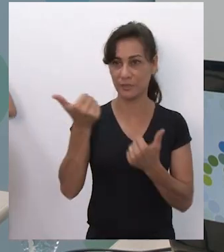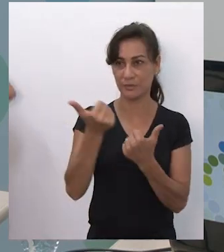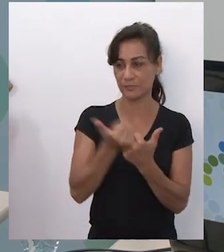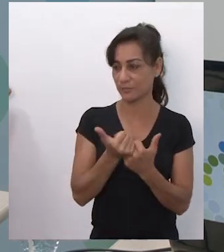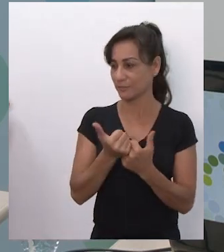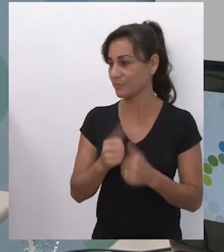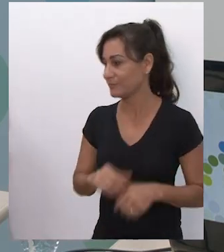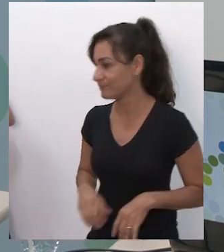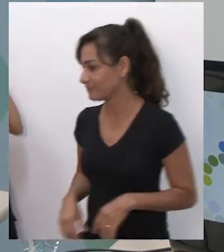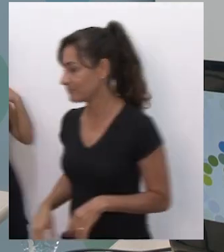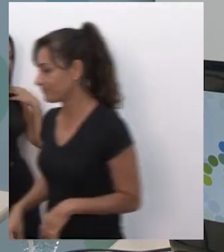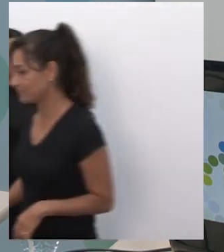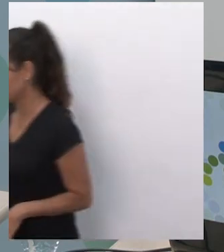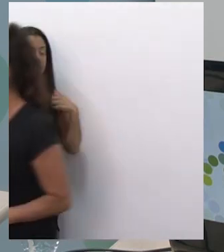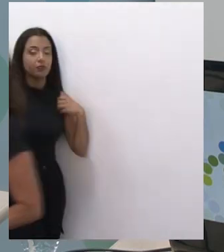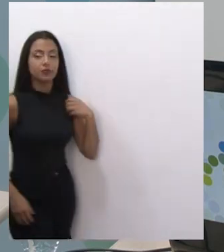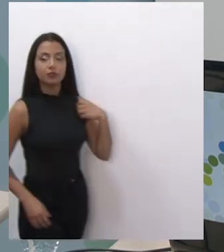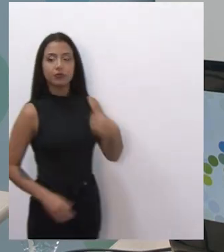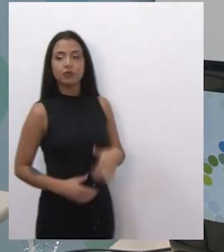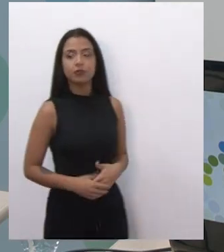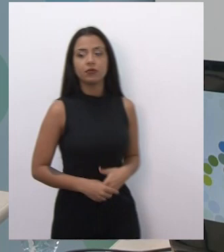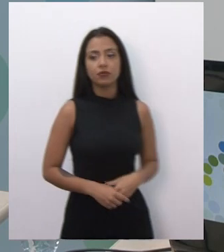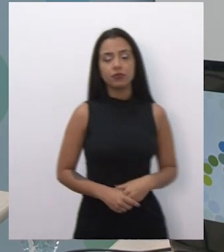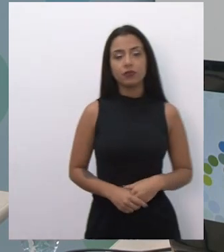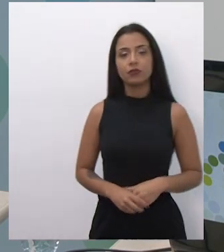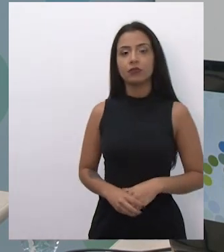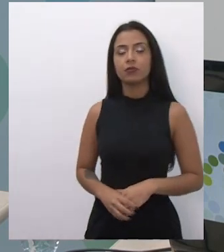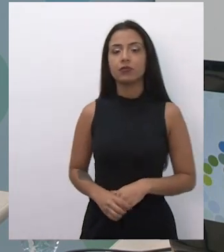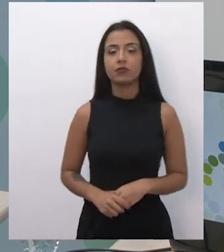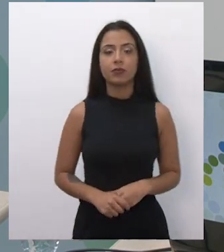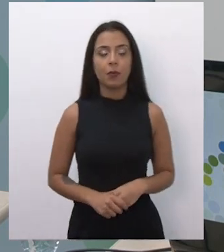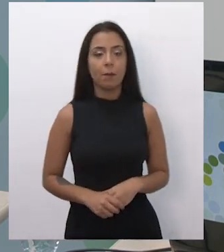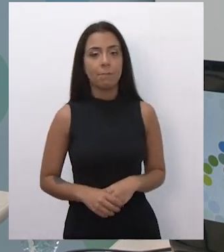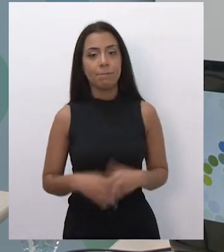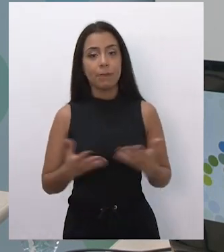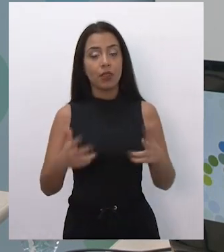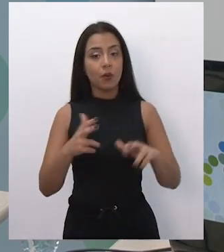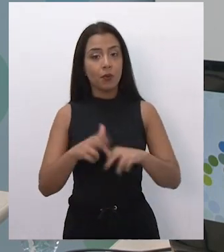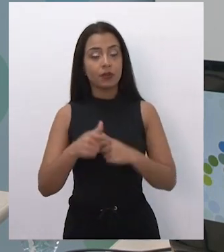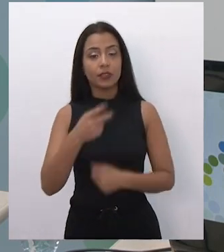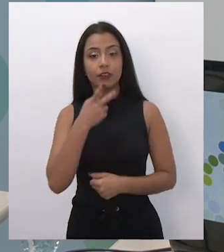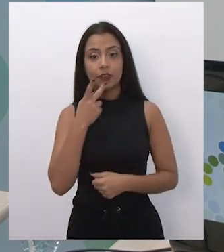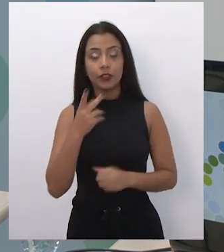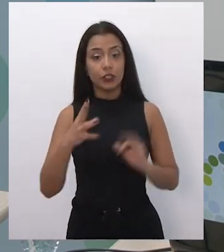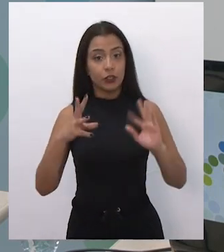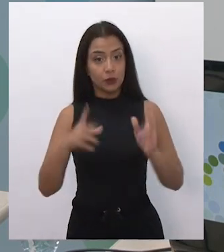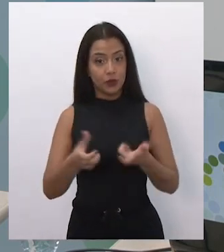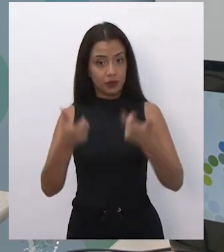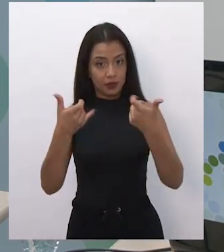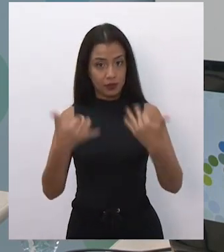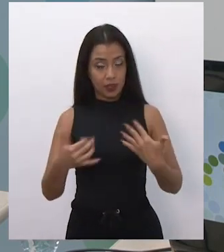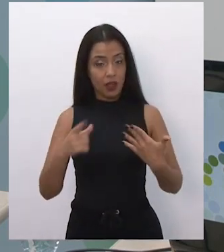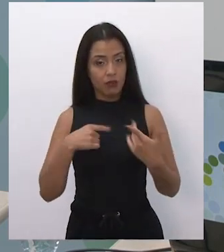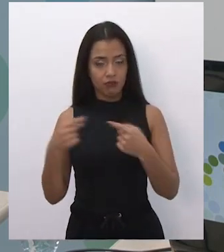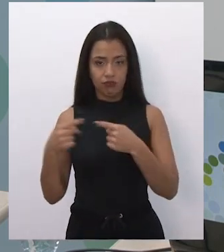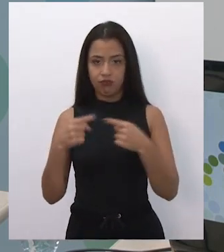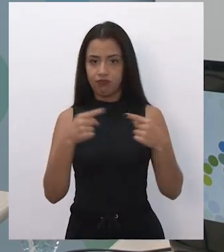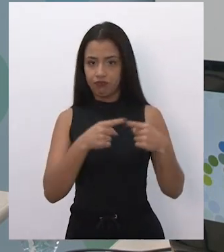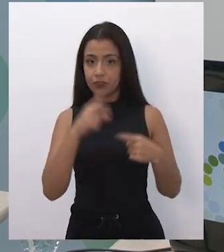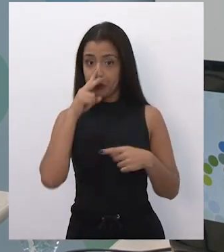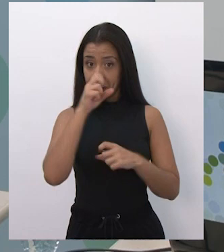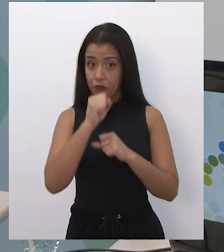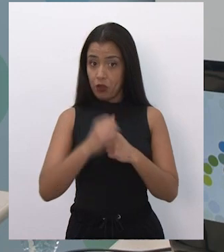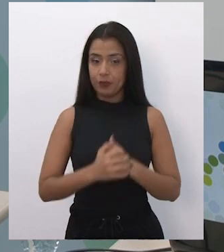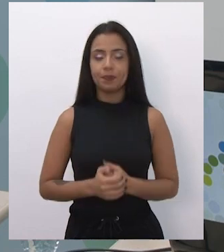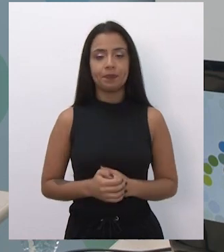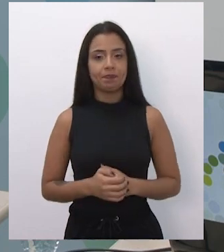na ciência histórica. Tá? Então, por isso que aqui nós estamos falando que tem uma relação muito forte mesmo. Bem, agora nós